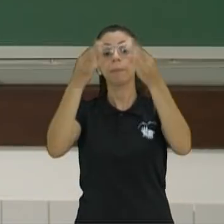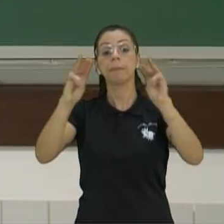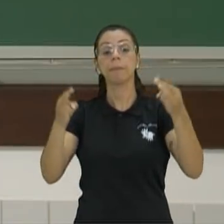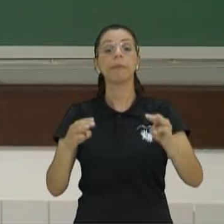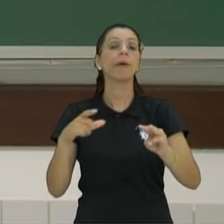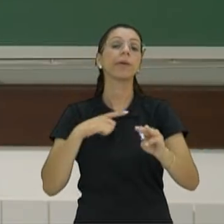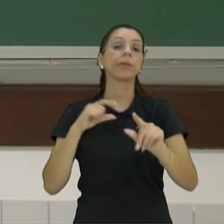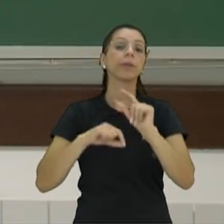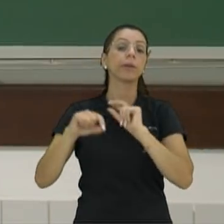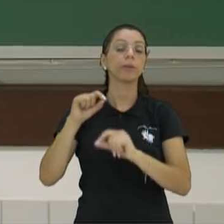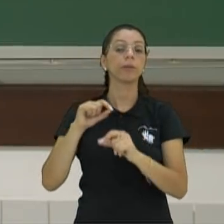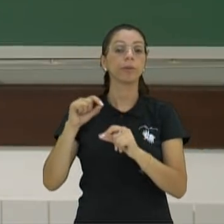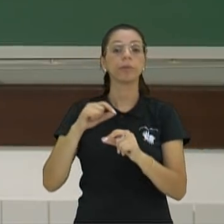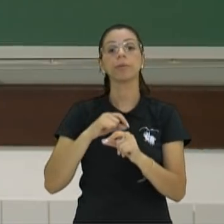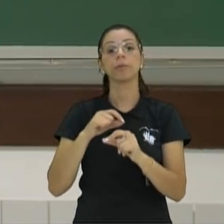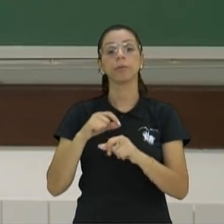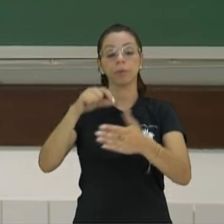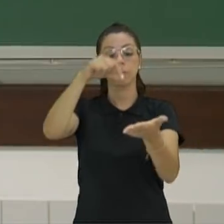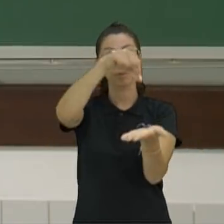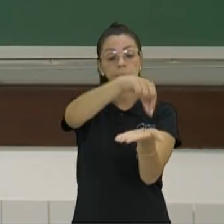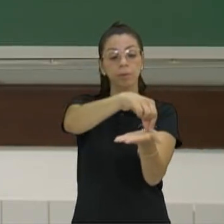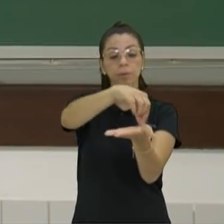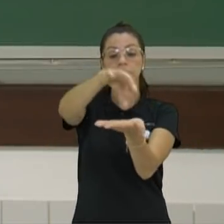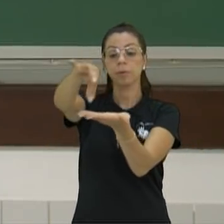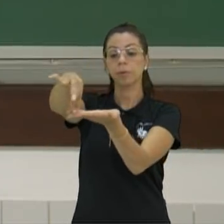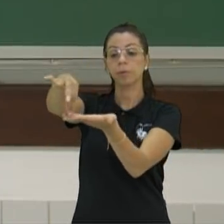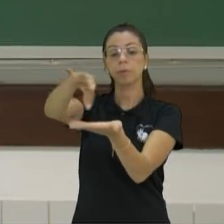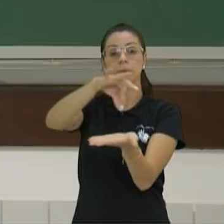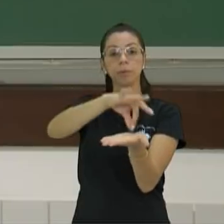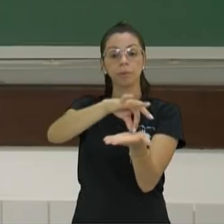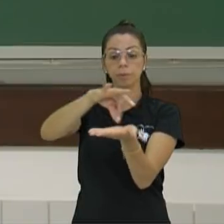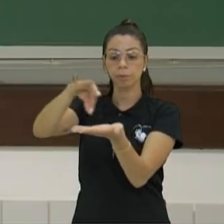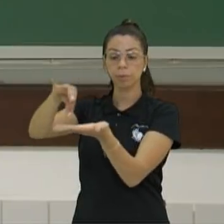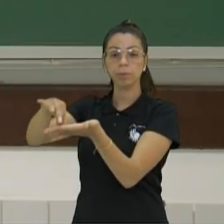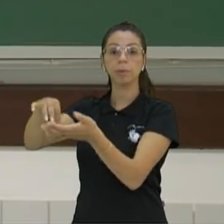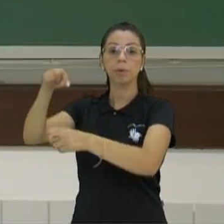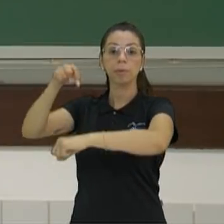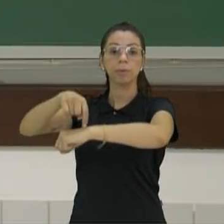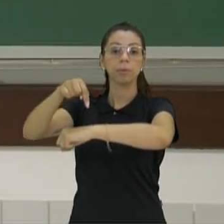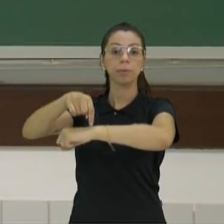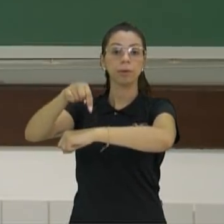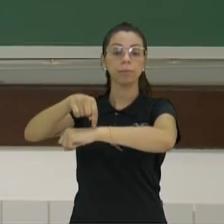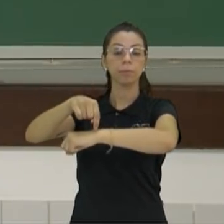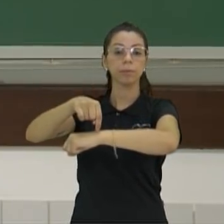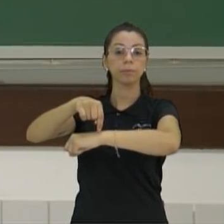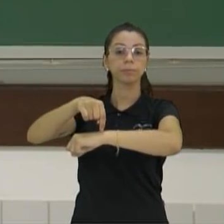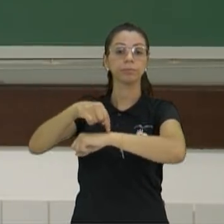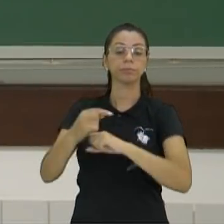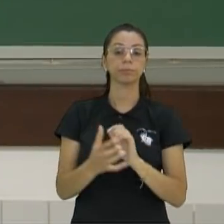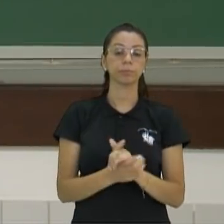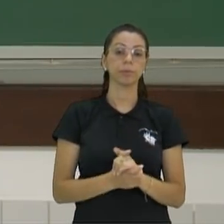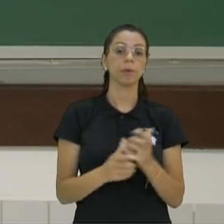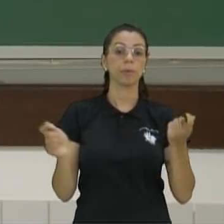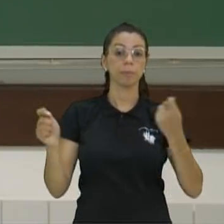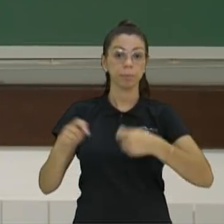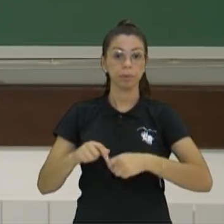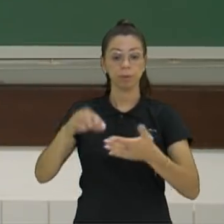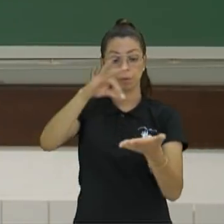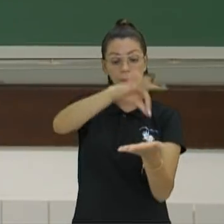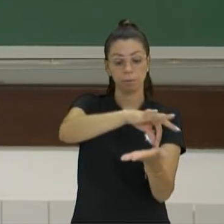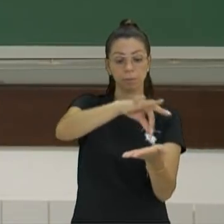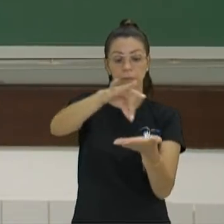algumas marcações que são os pontos de cronometragem, né? Os pontos aonde ele deve